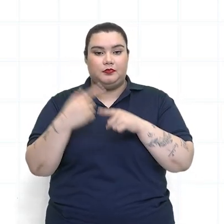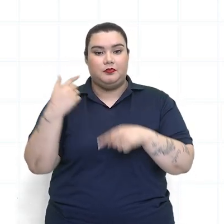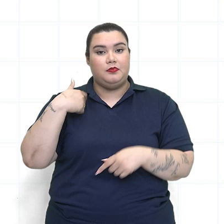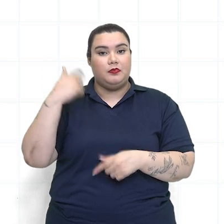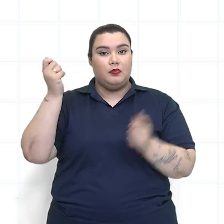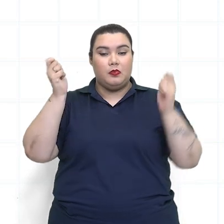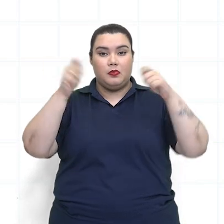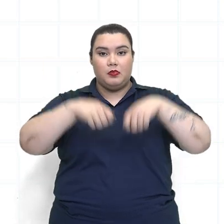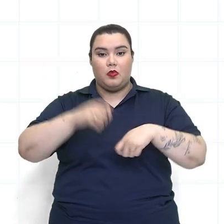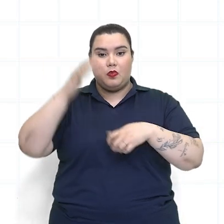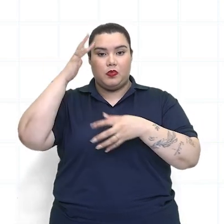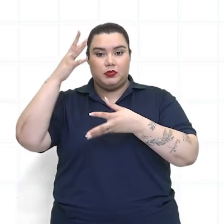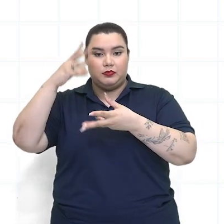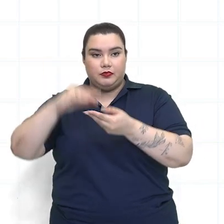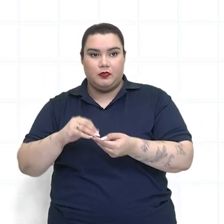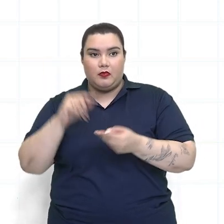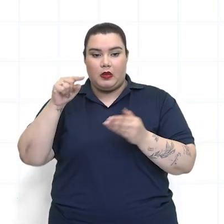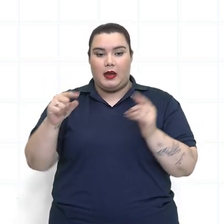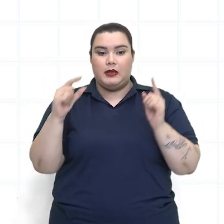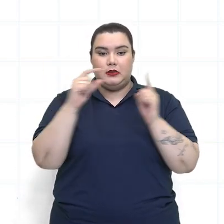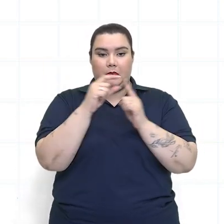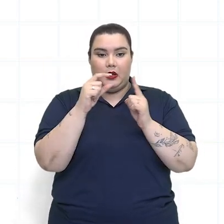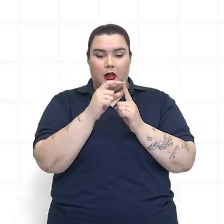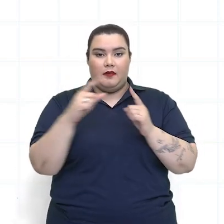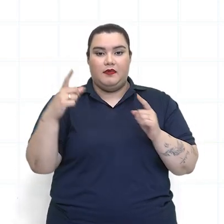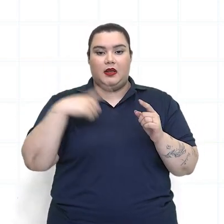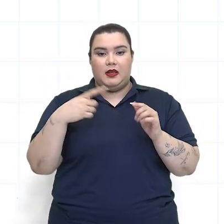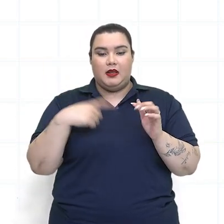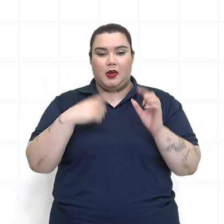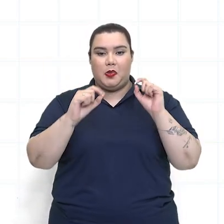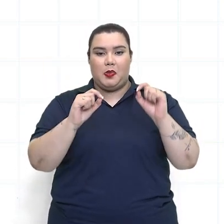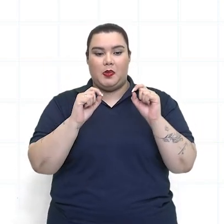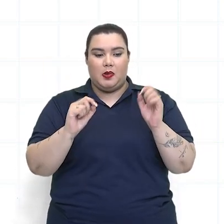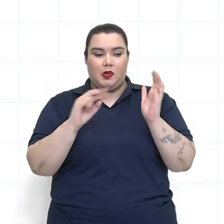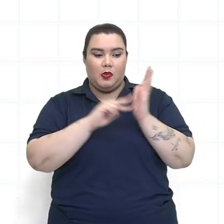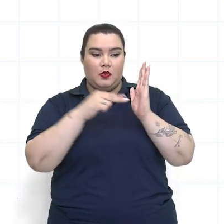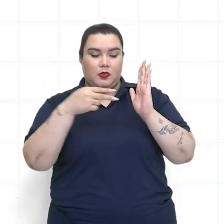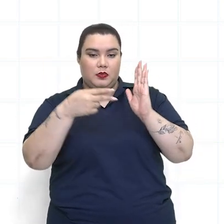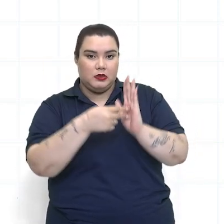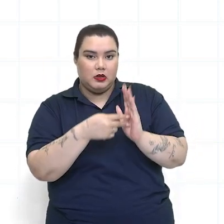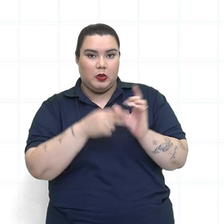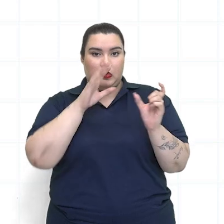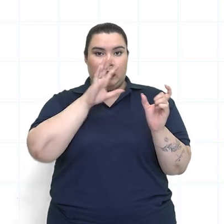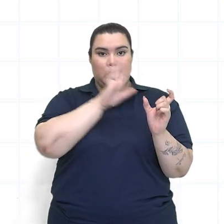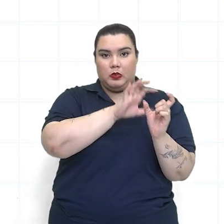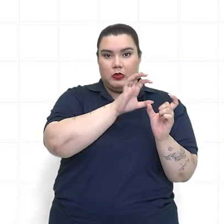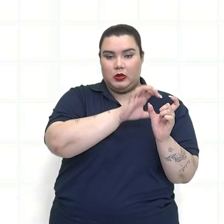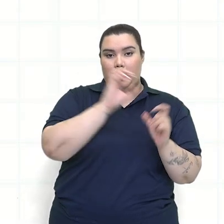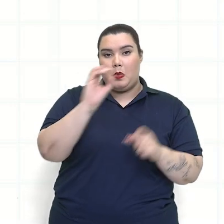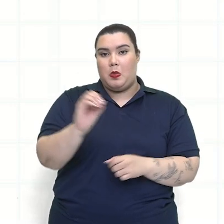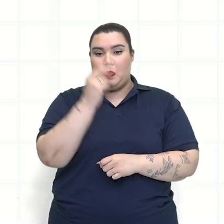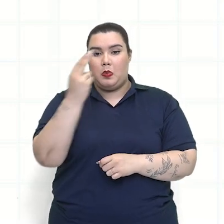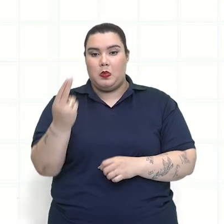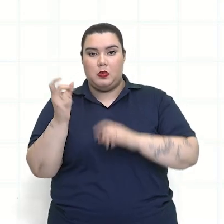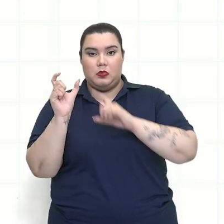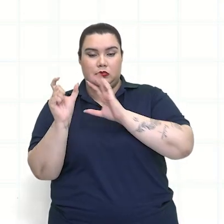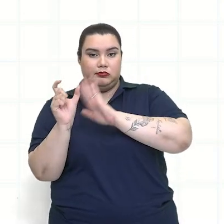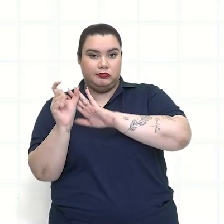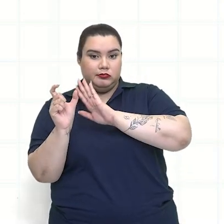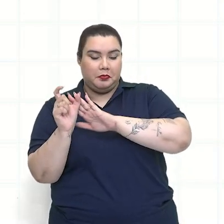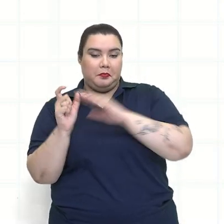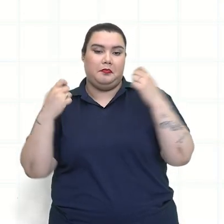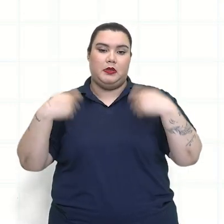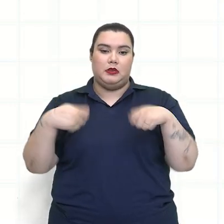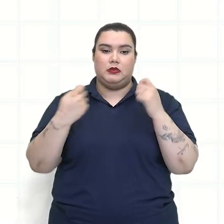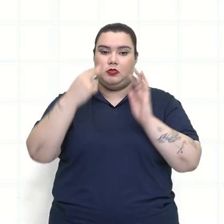eu entender se uma palavra está no sentido conotativo ou denotativo, eu preciso ler